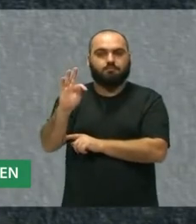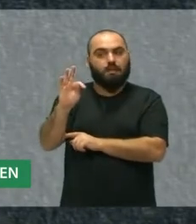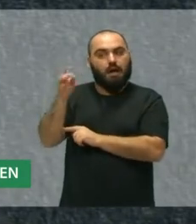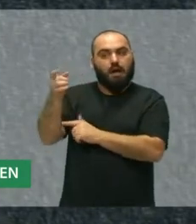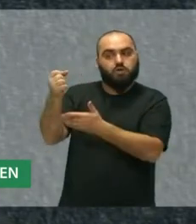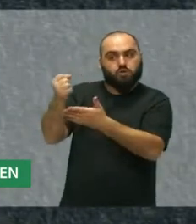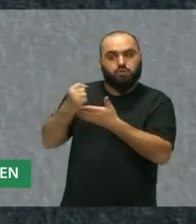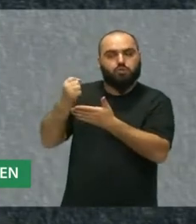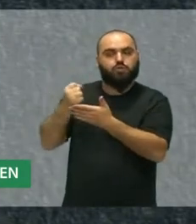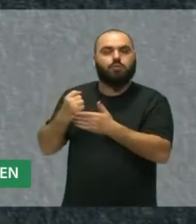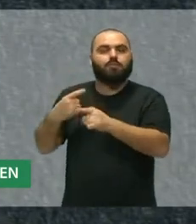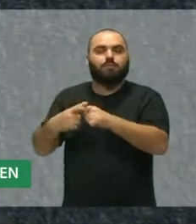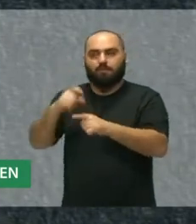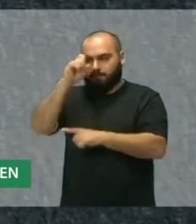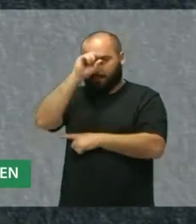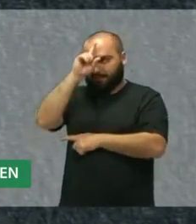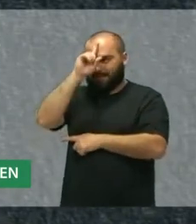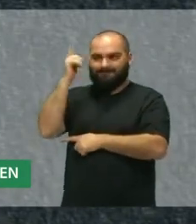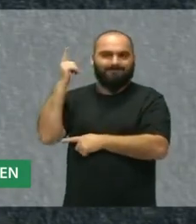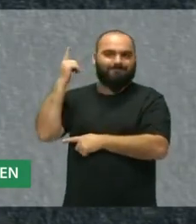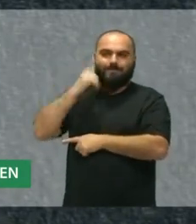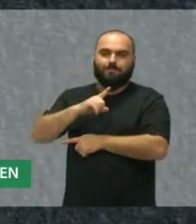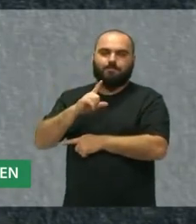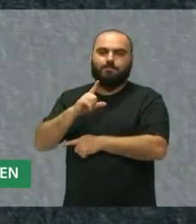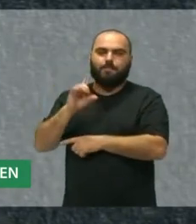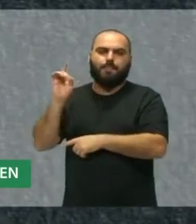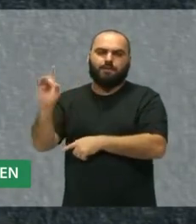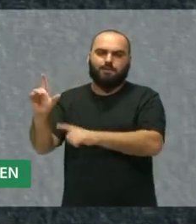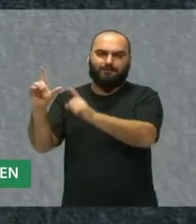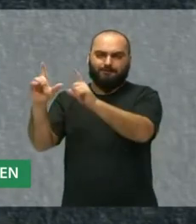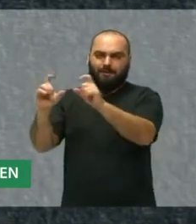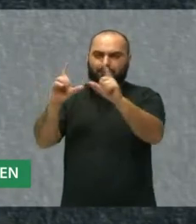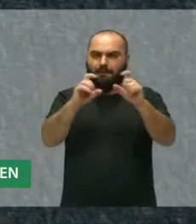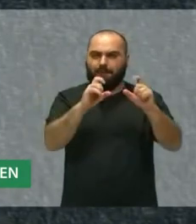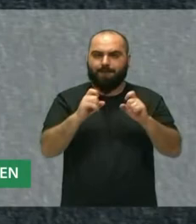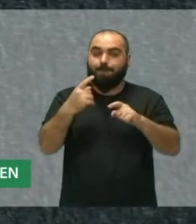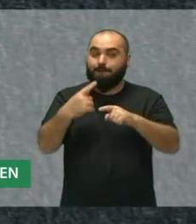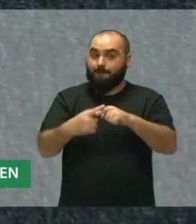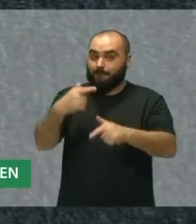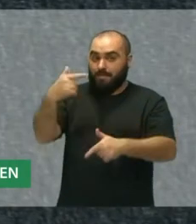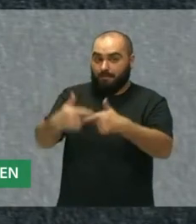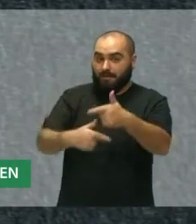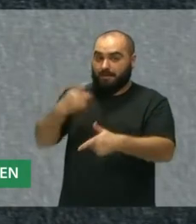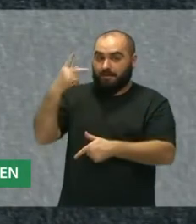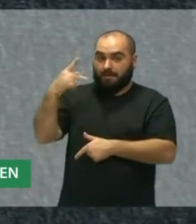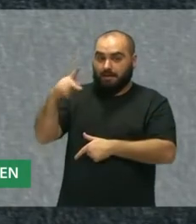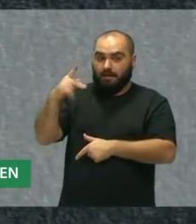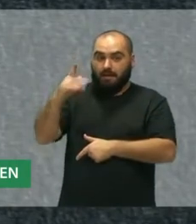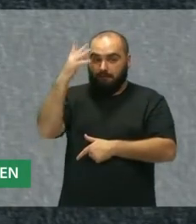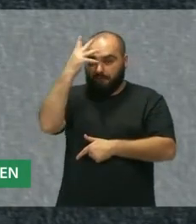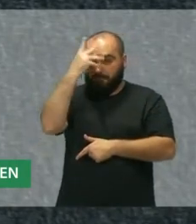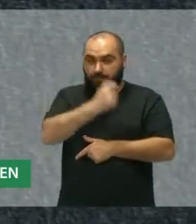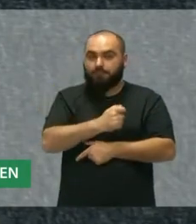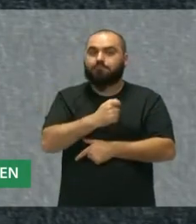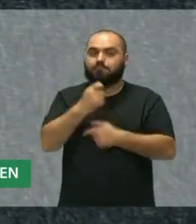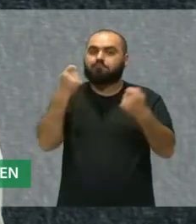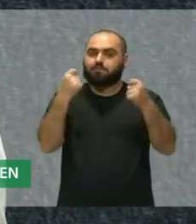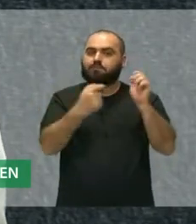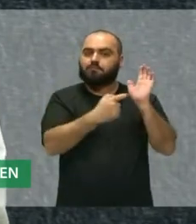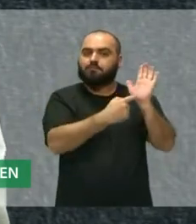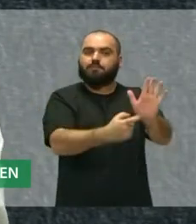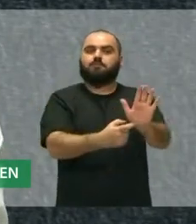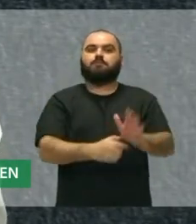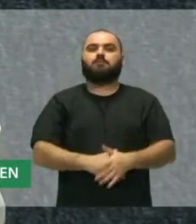não alcança. Eu trouxe somente algumas fotos, porque o trabalho que eles fazem é muito bonito e merece ser